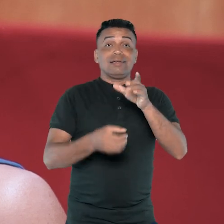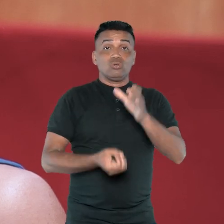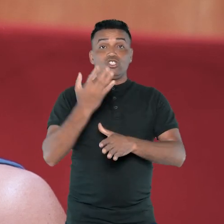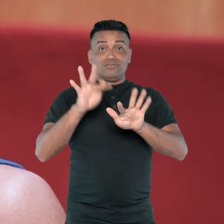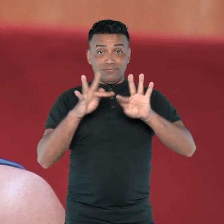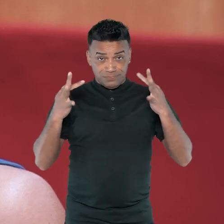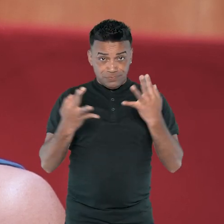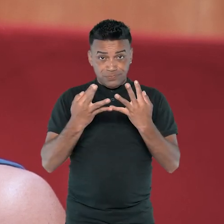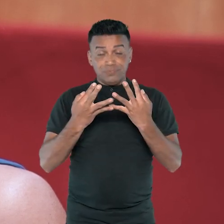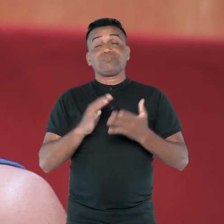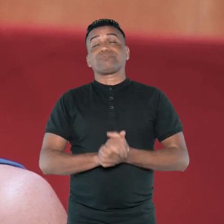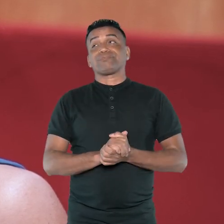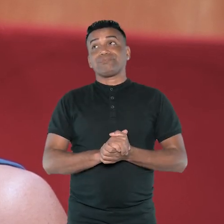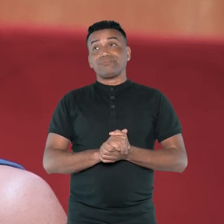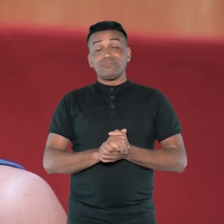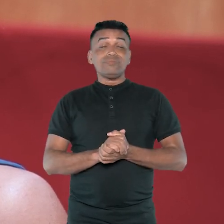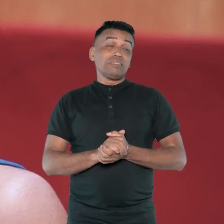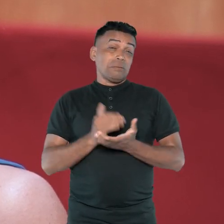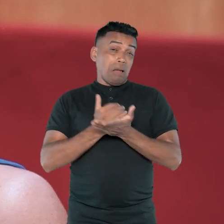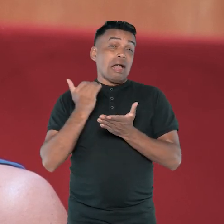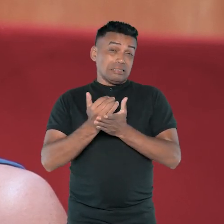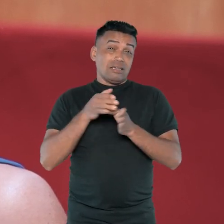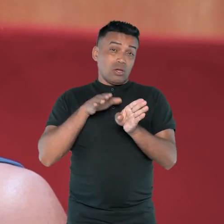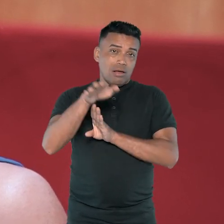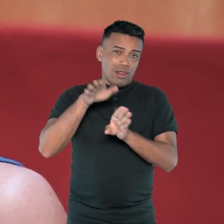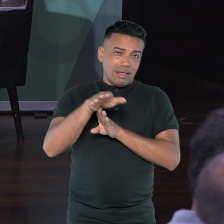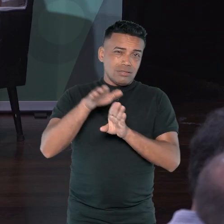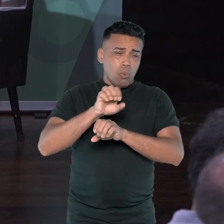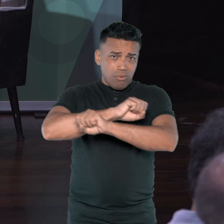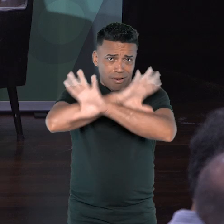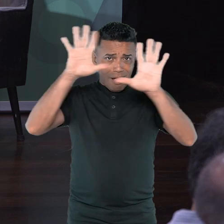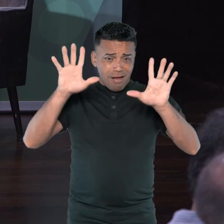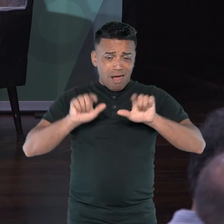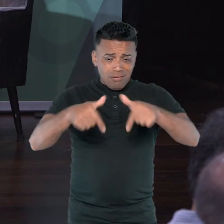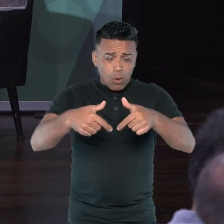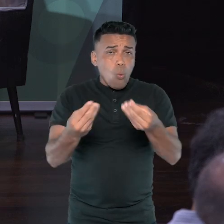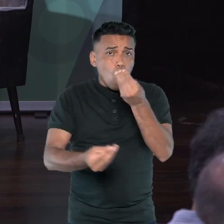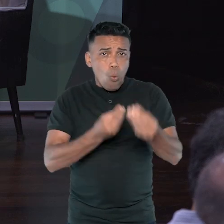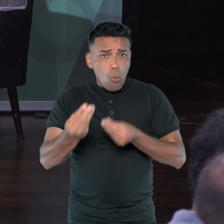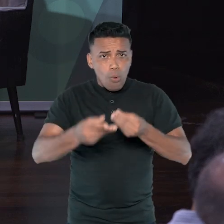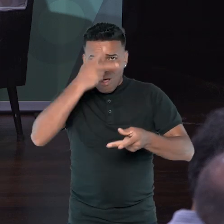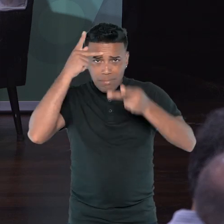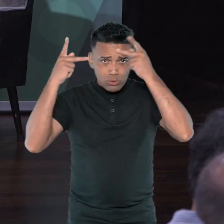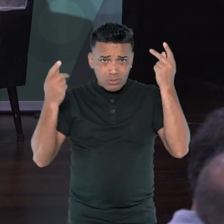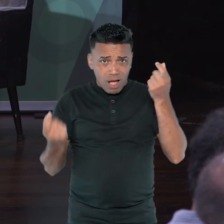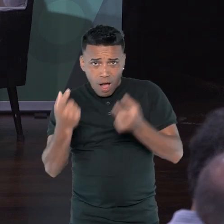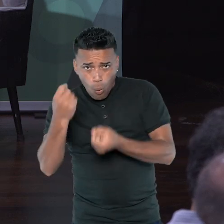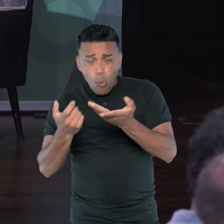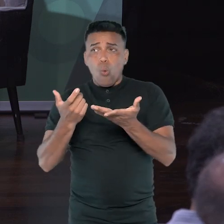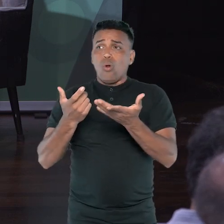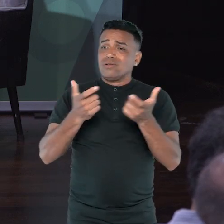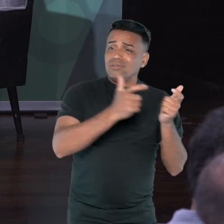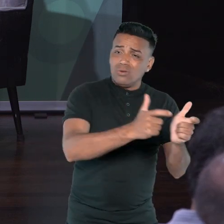eles criem uma orientação muito clara sobre o que deve ser feito, e algumas pessoas consigam se localizar e se